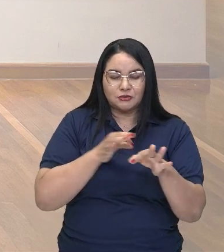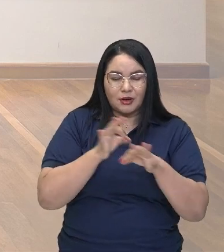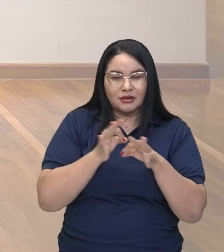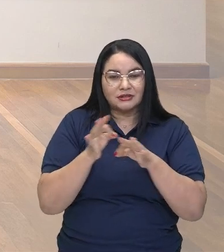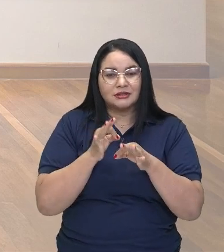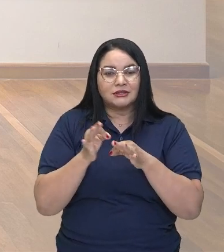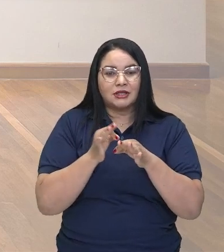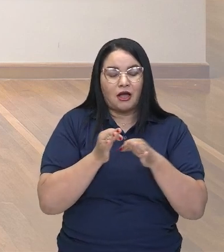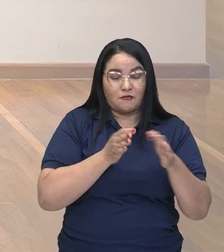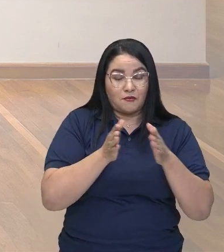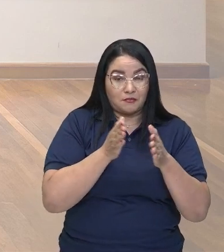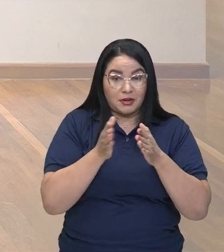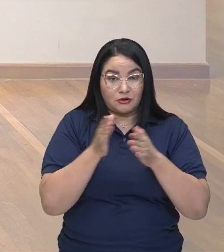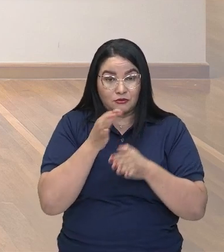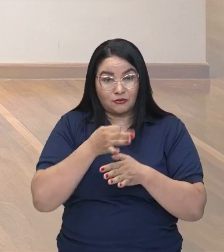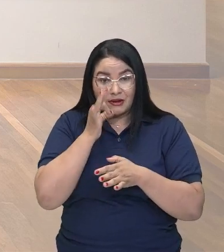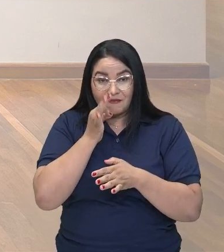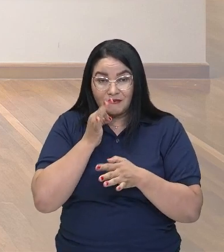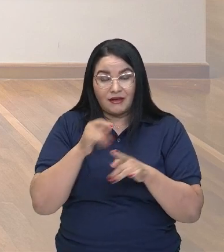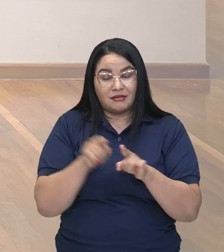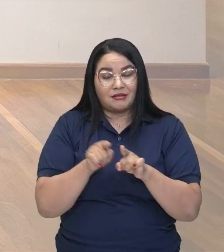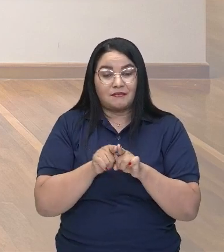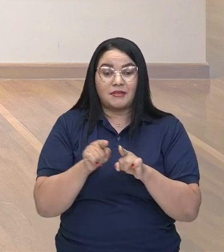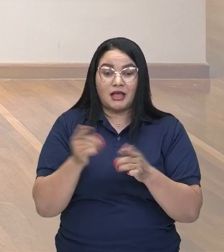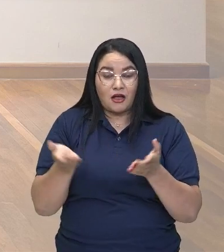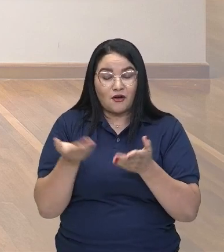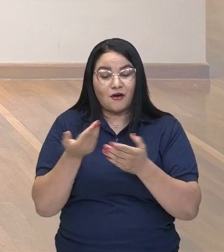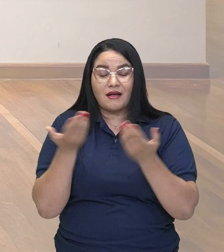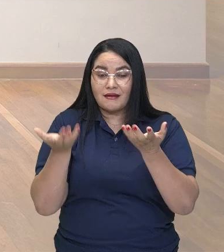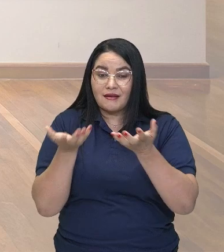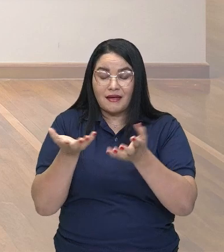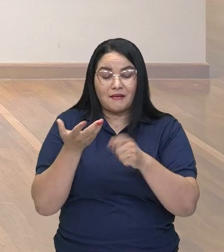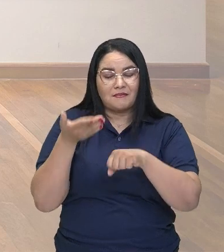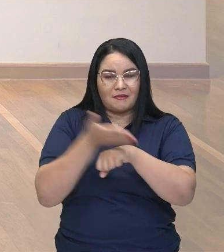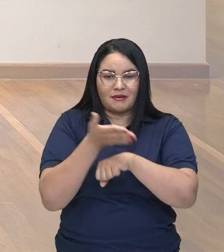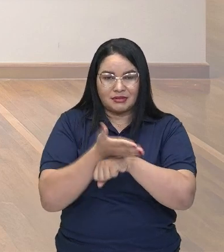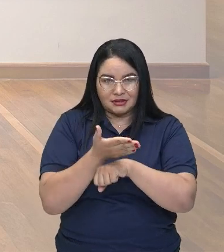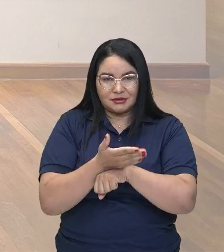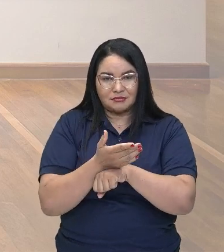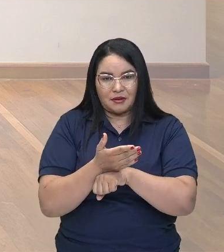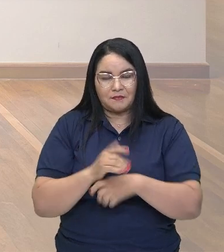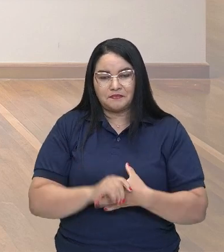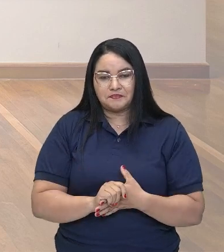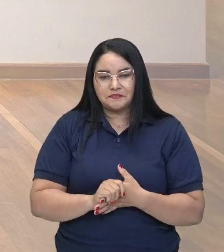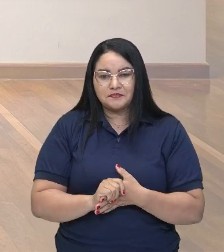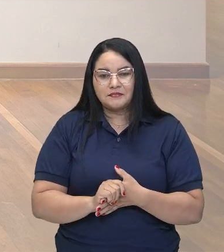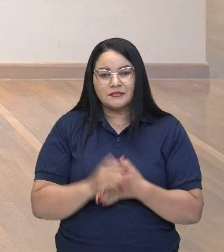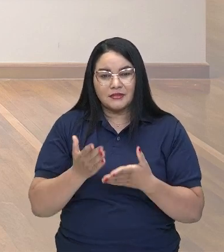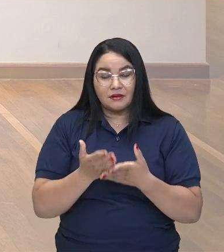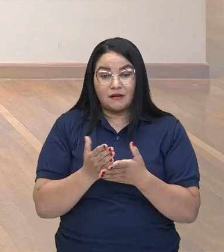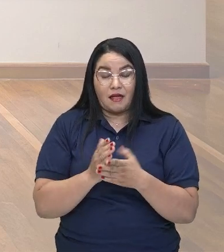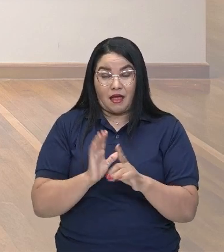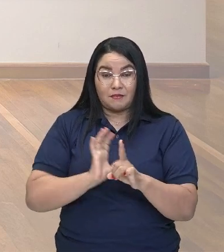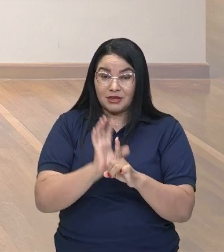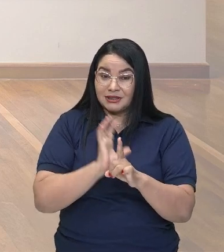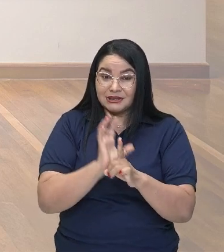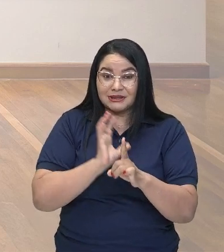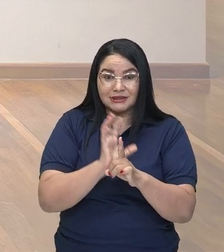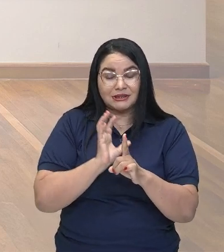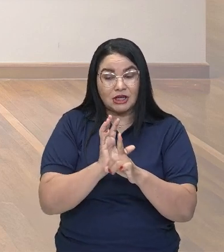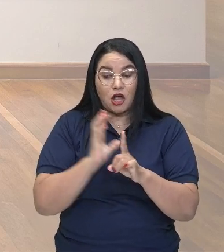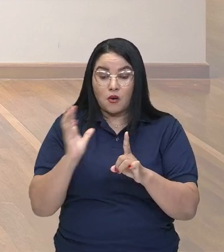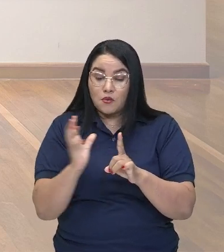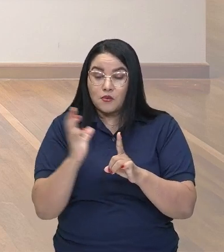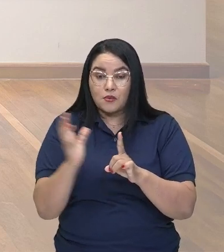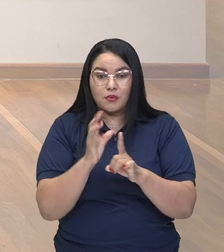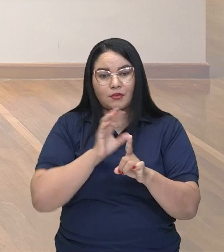café com leite, né, a política do café com leite, a política dos governadores. Então, as pressões somadas, né, aí,